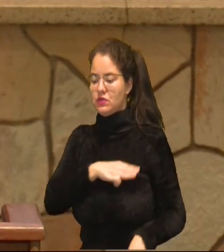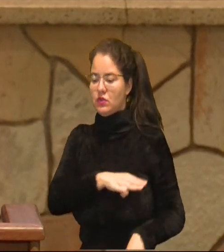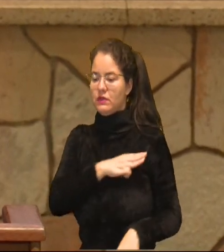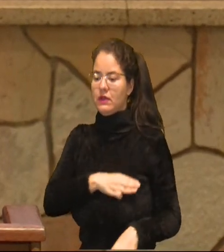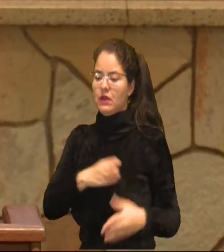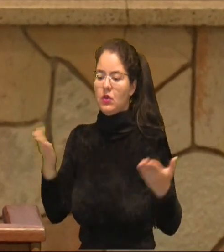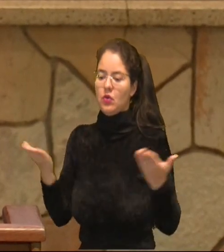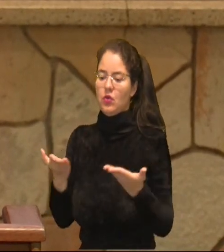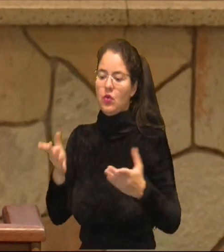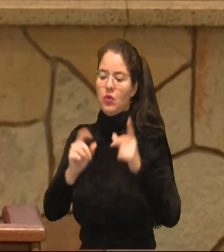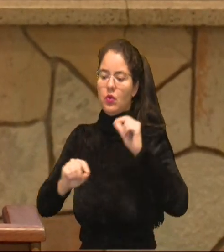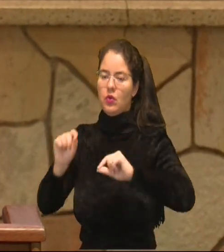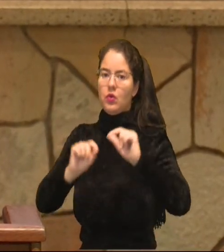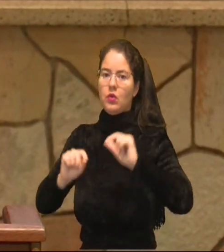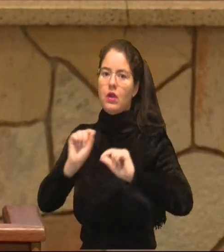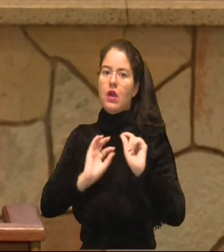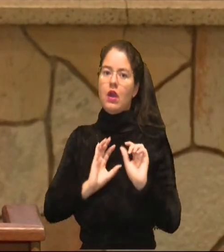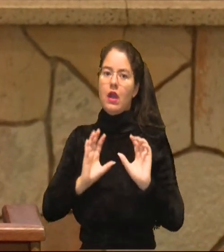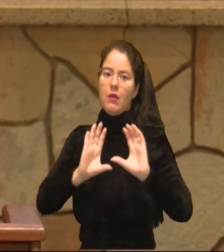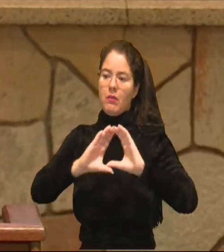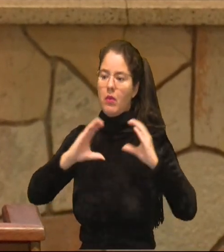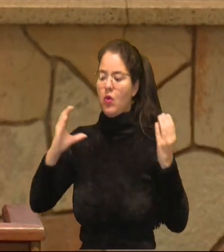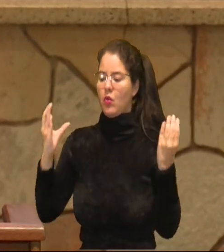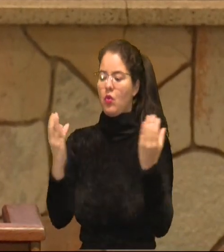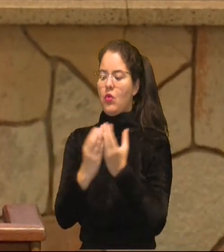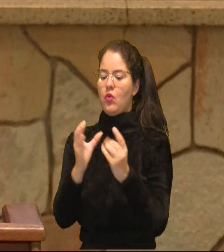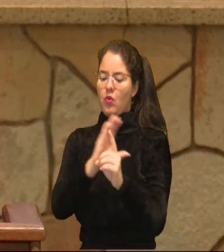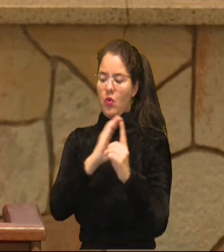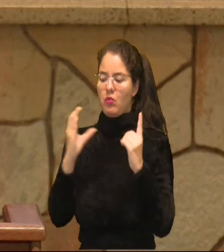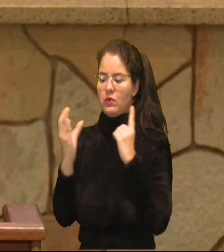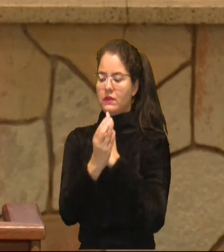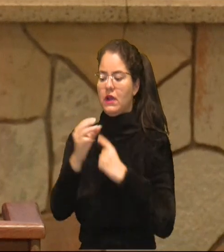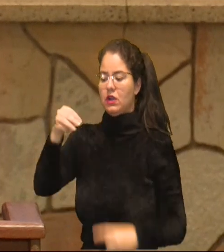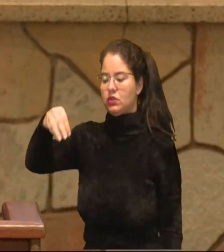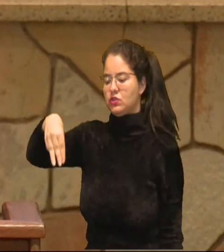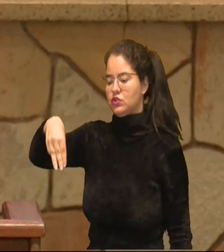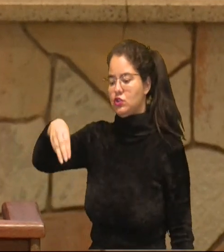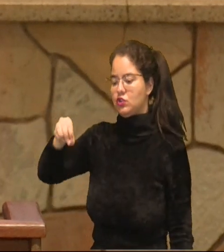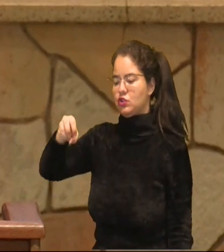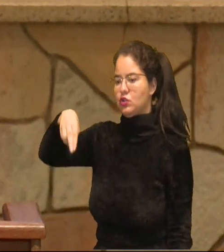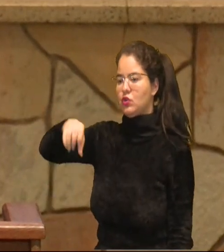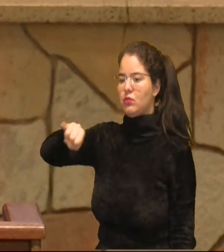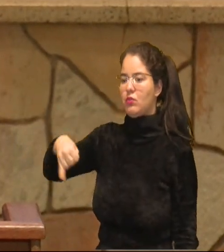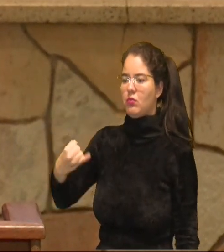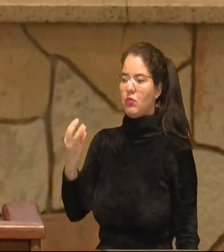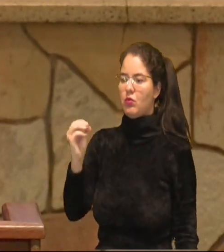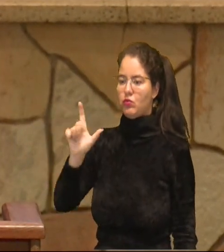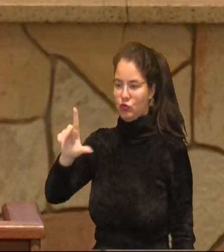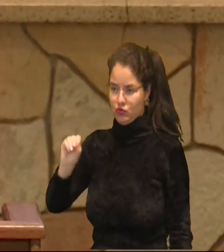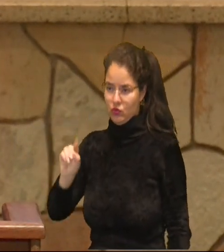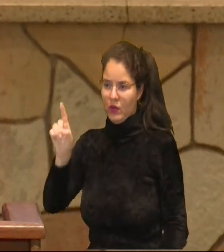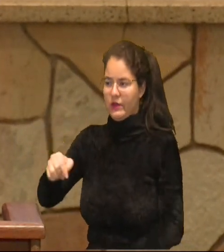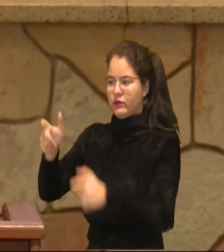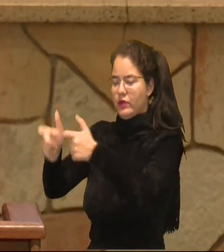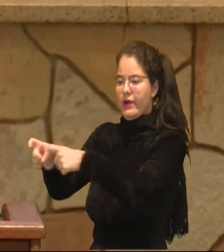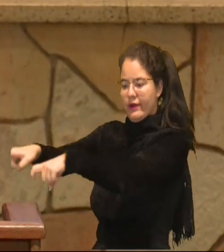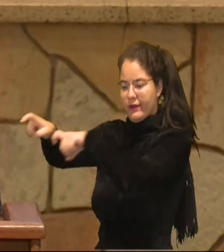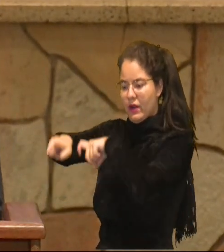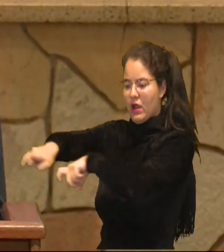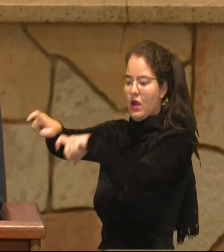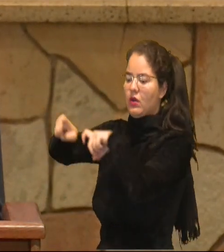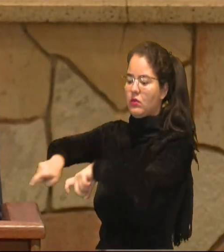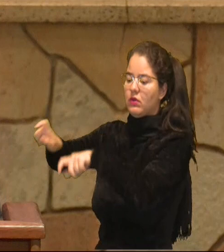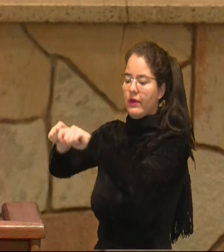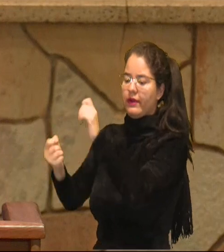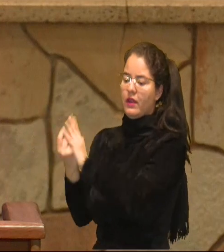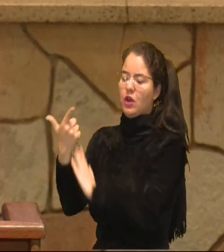à comunidade ali do Monjolo. Monjolo é um núcleo rural criado em 2009 pelo governo do